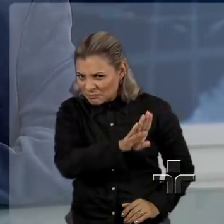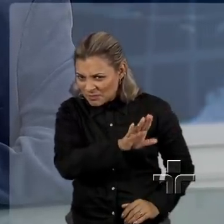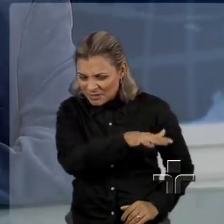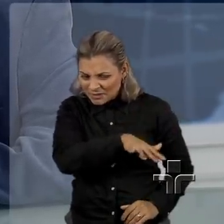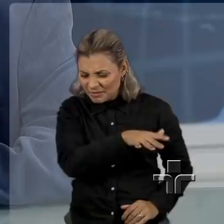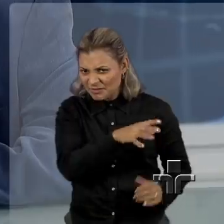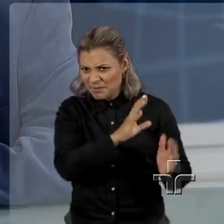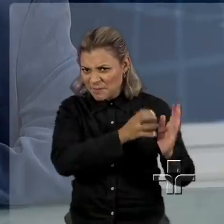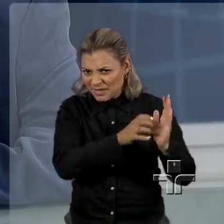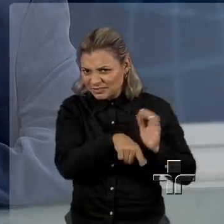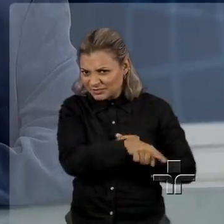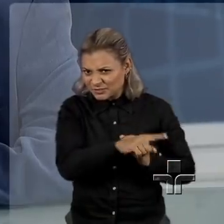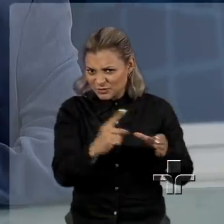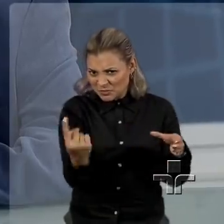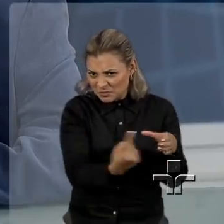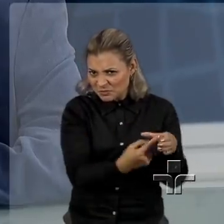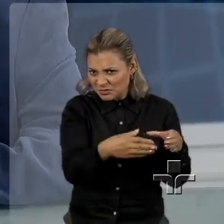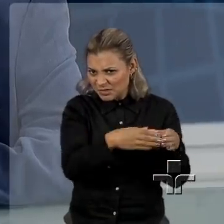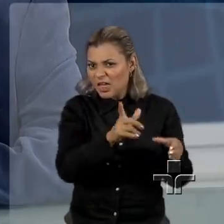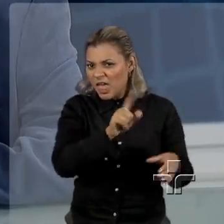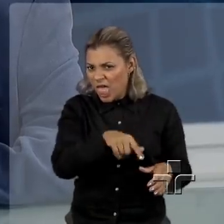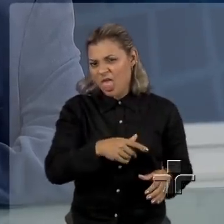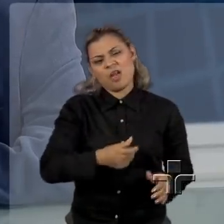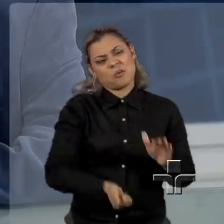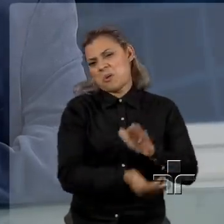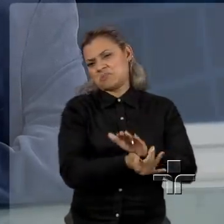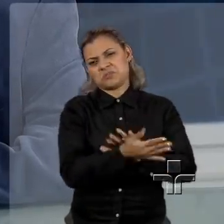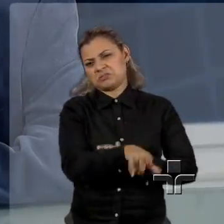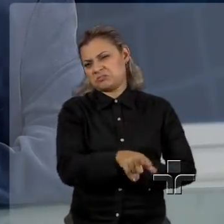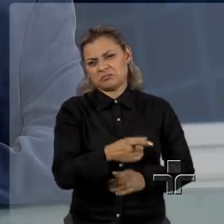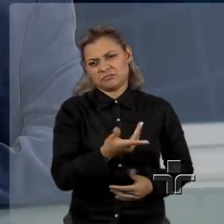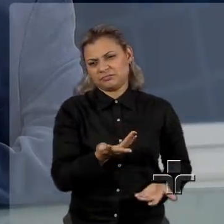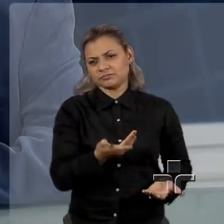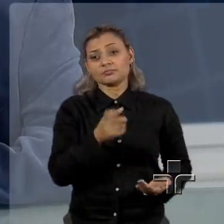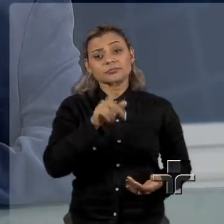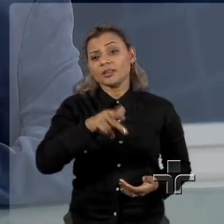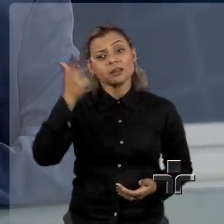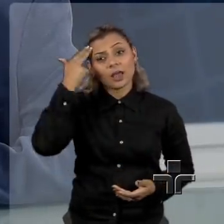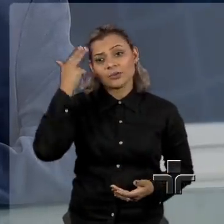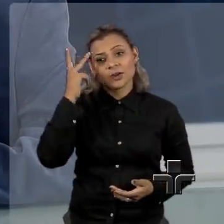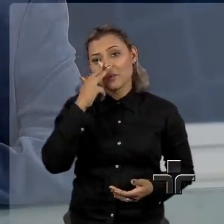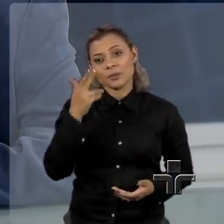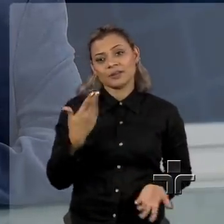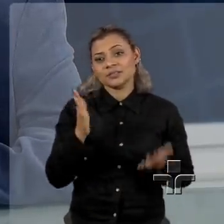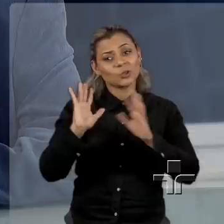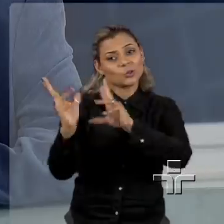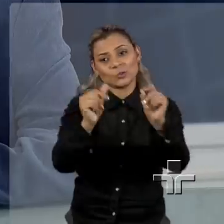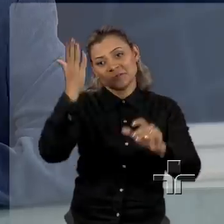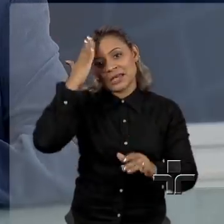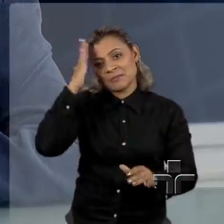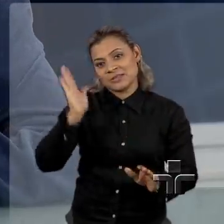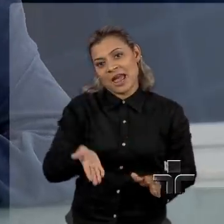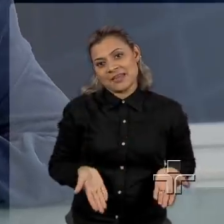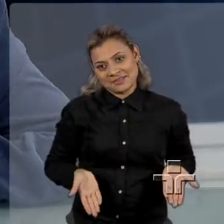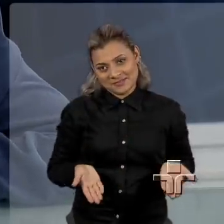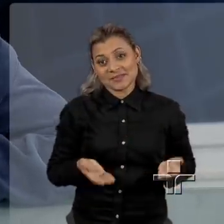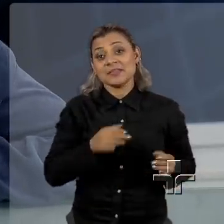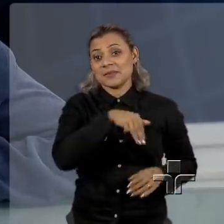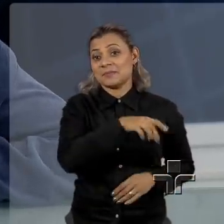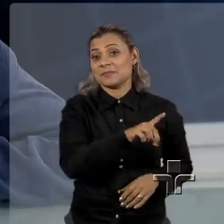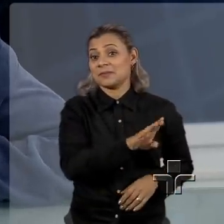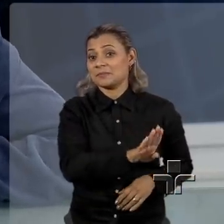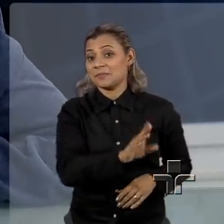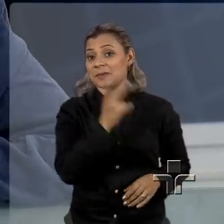MDB, está envolvido em suspeitas de corrupção, é uma espécie de crônica de uma prisão anunciada. Já o Lula,